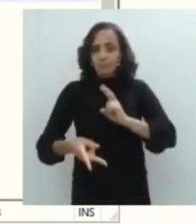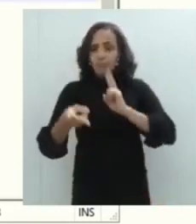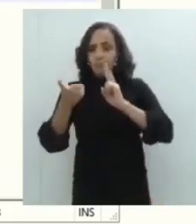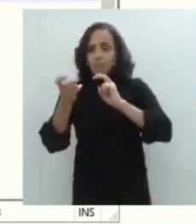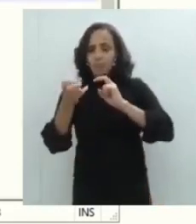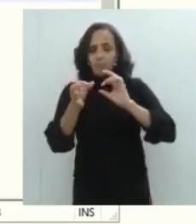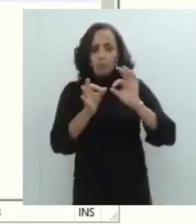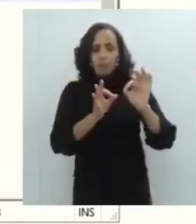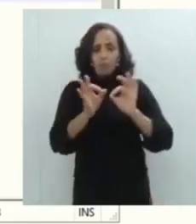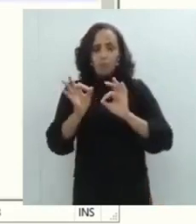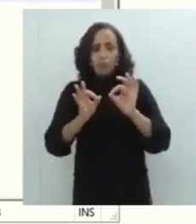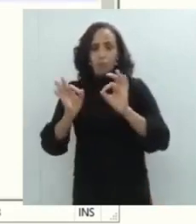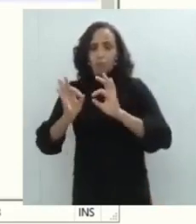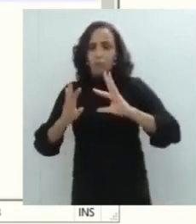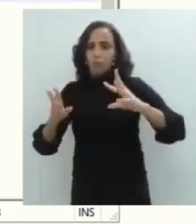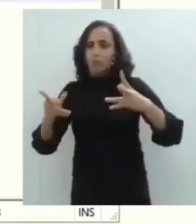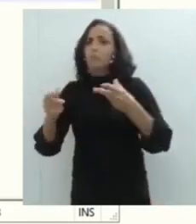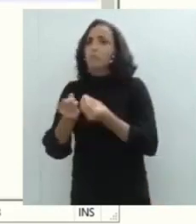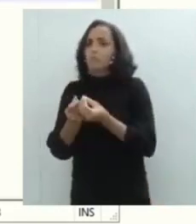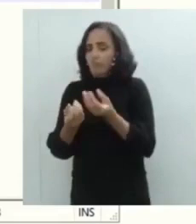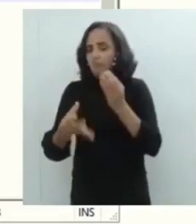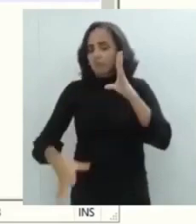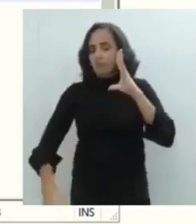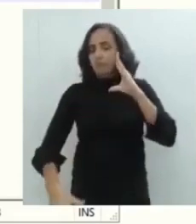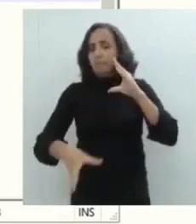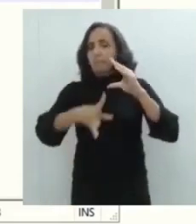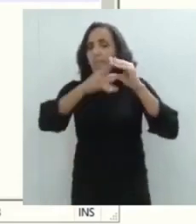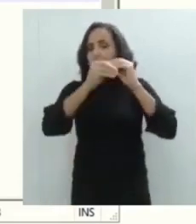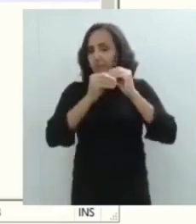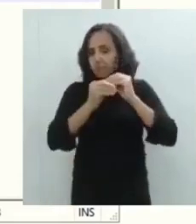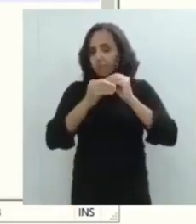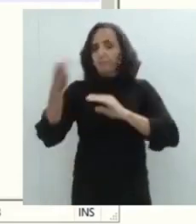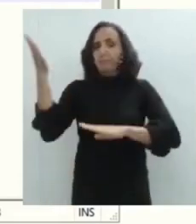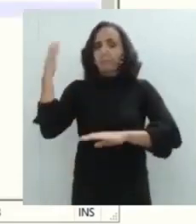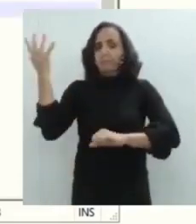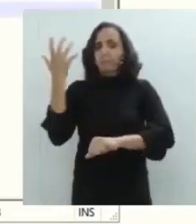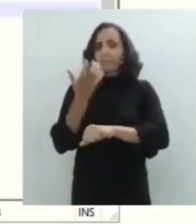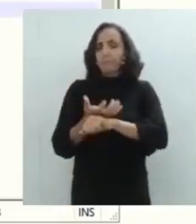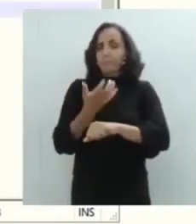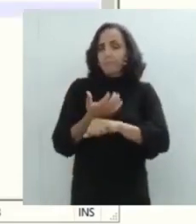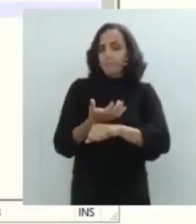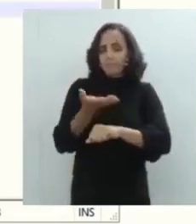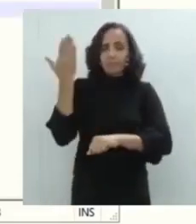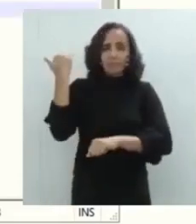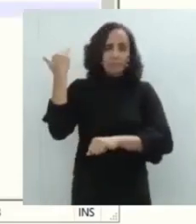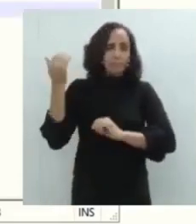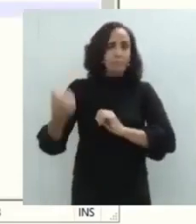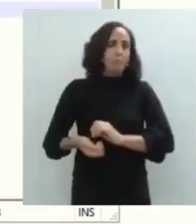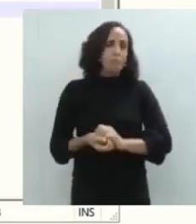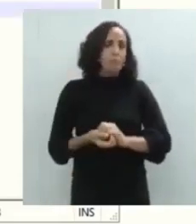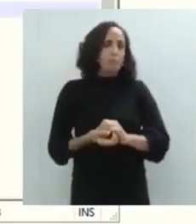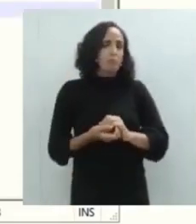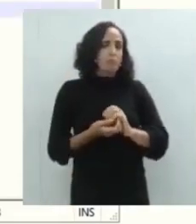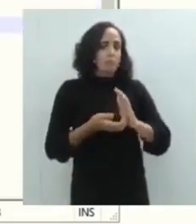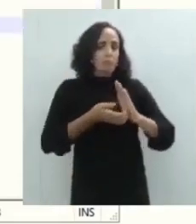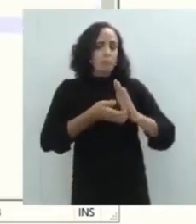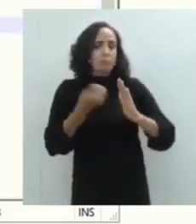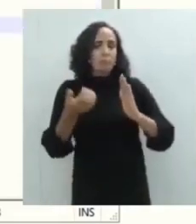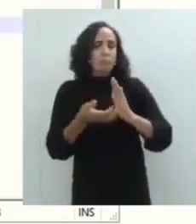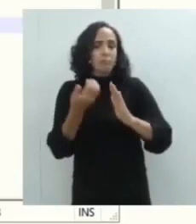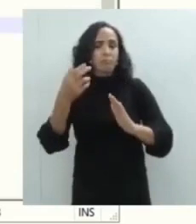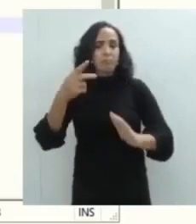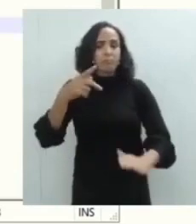linha formulário alterar, que já foi adicionado lá na competência anterior. Temos o excluir.php e